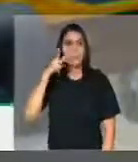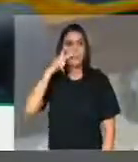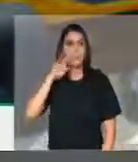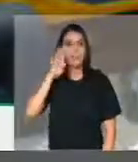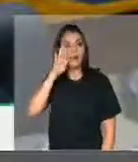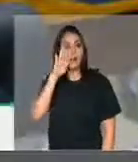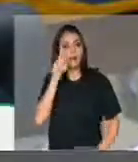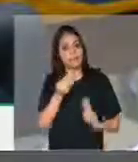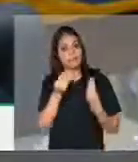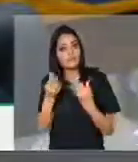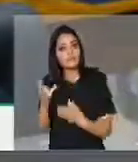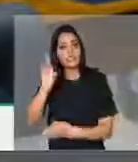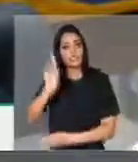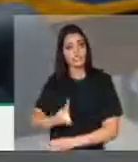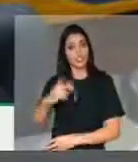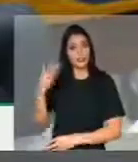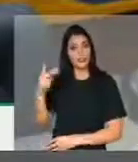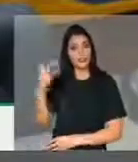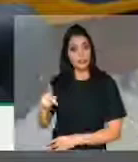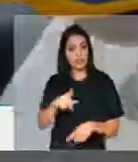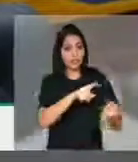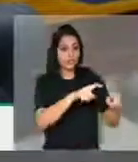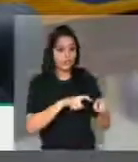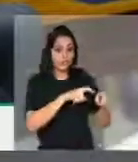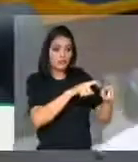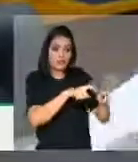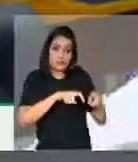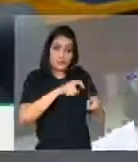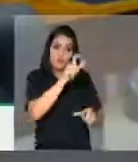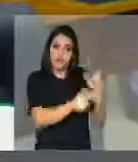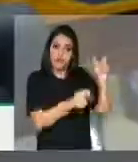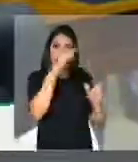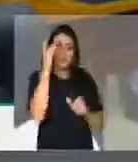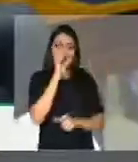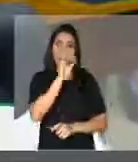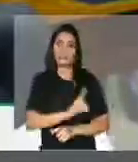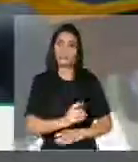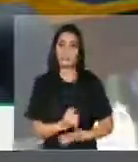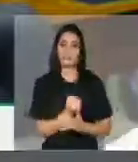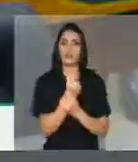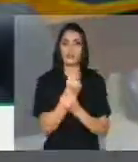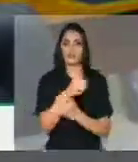dele, os agricultores sertanejos recebam um direito que lhes cabe, que é o Garantia Safra.